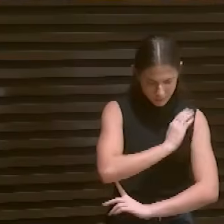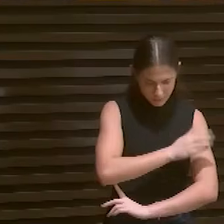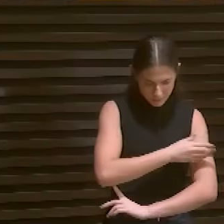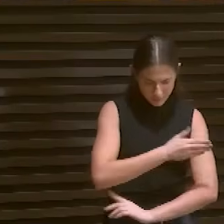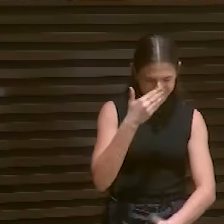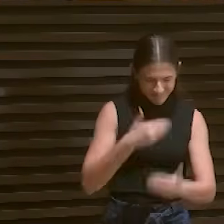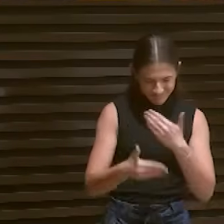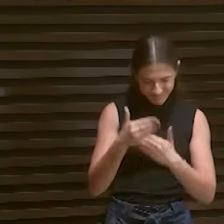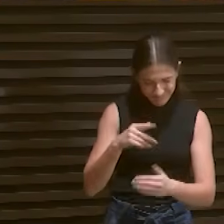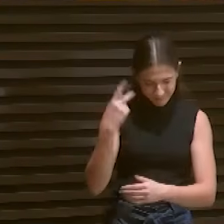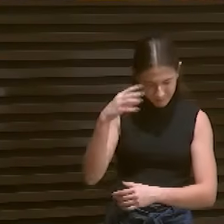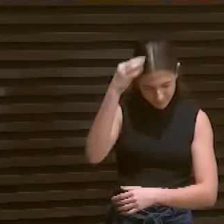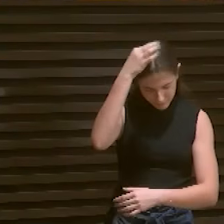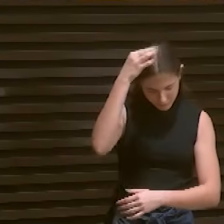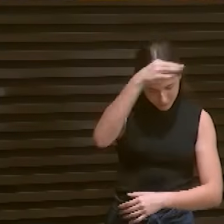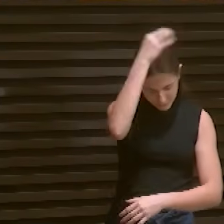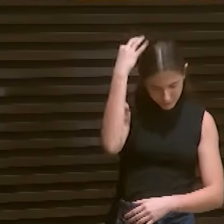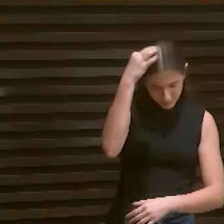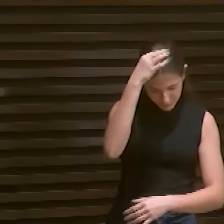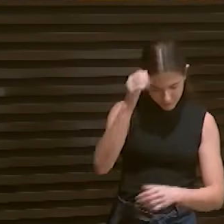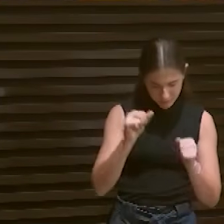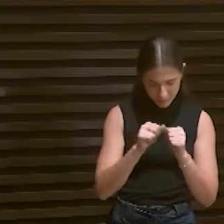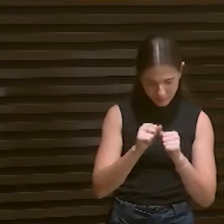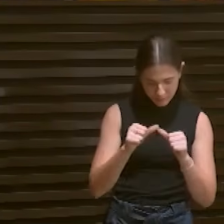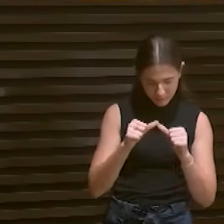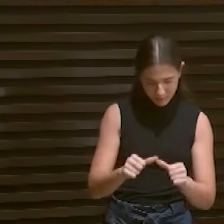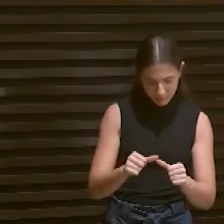por meio do Teu Espírito Santo. Faz isso, Pai, a começar